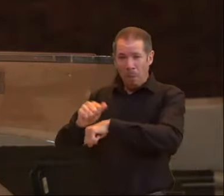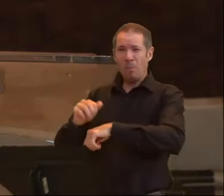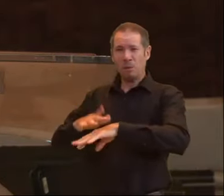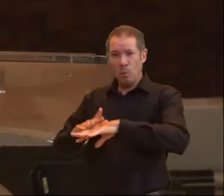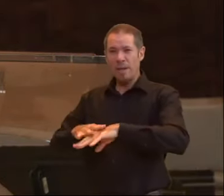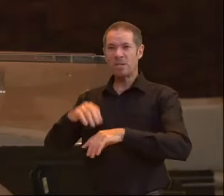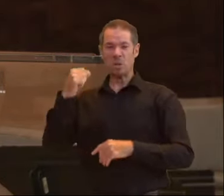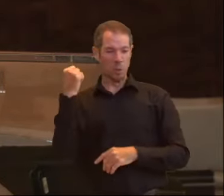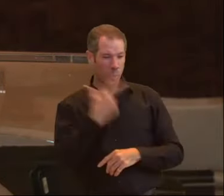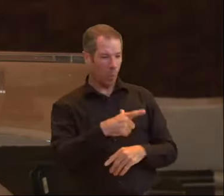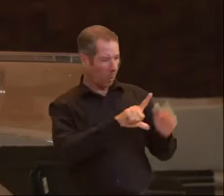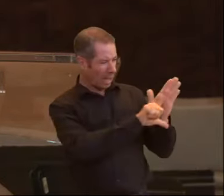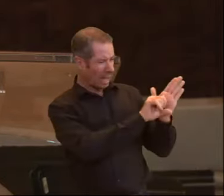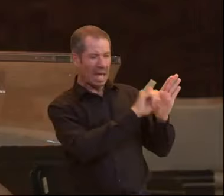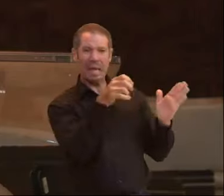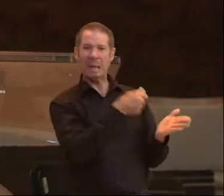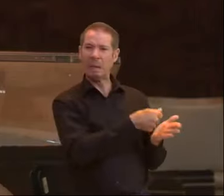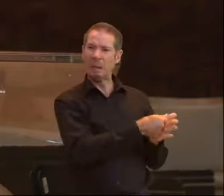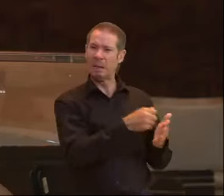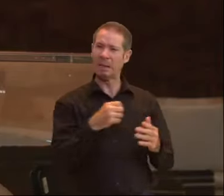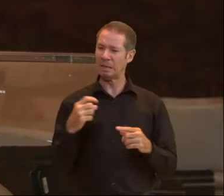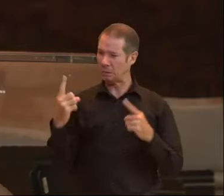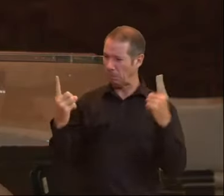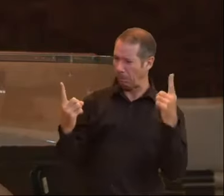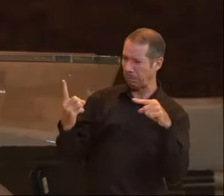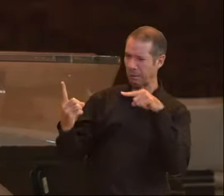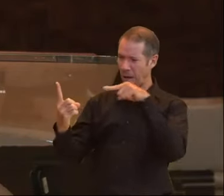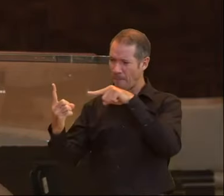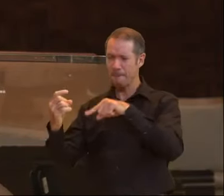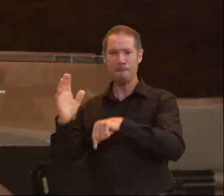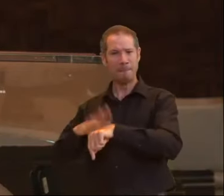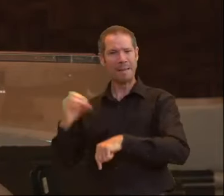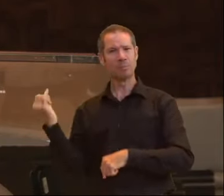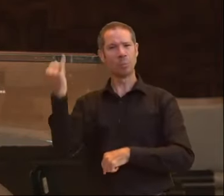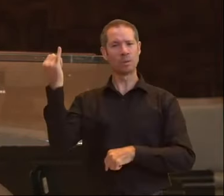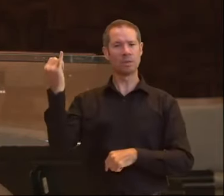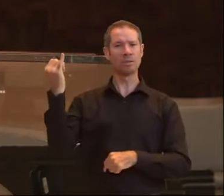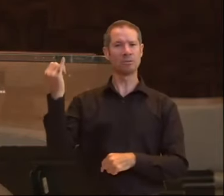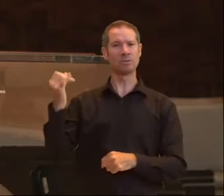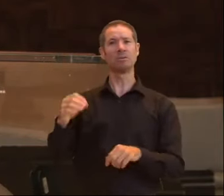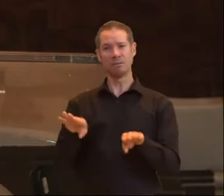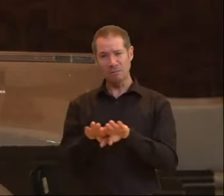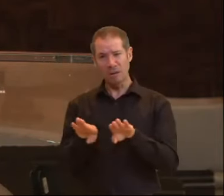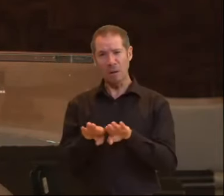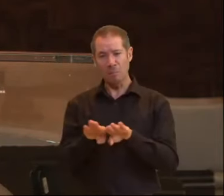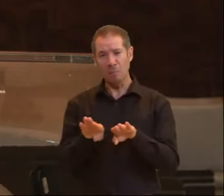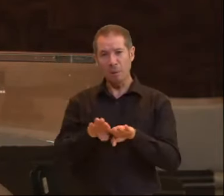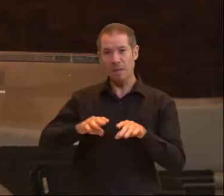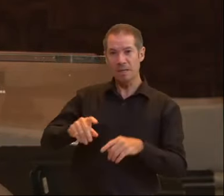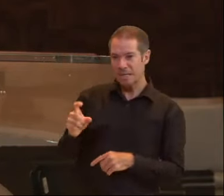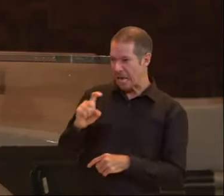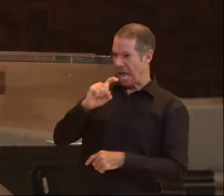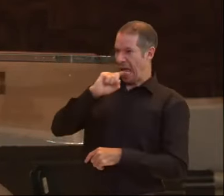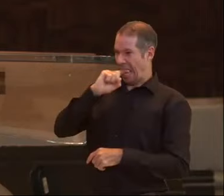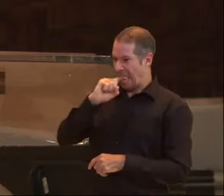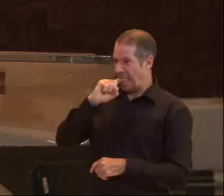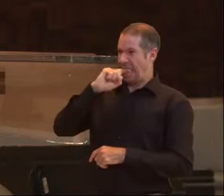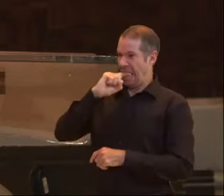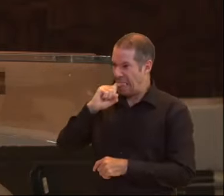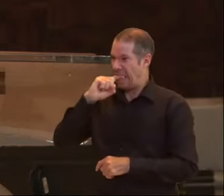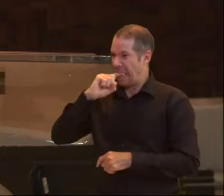lei. Outra coisa que eles também não gostavam de Jesus e morriam de inveja de